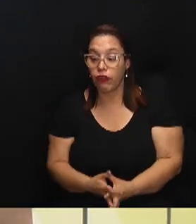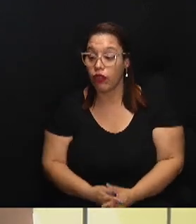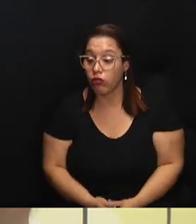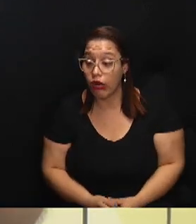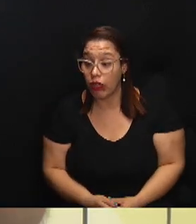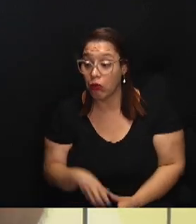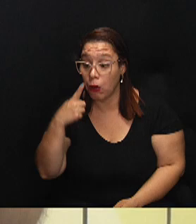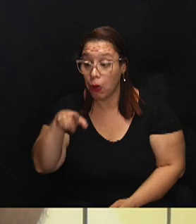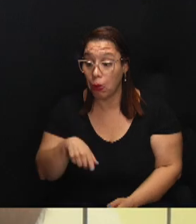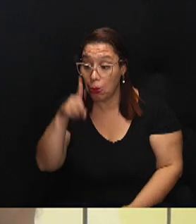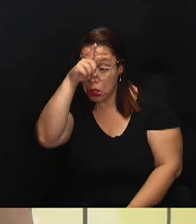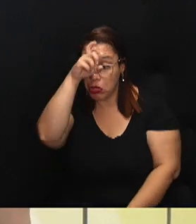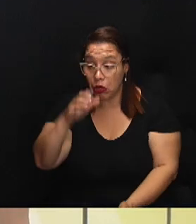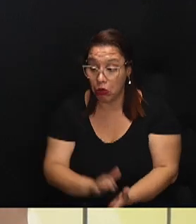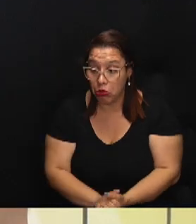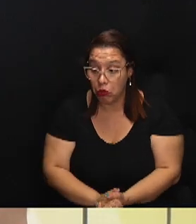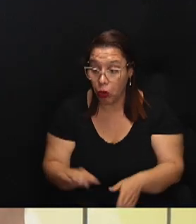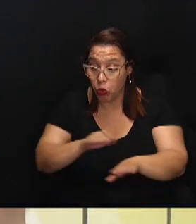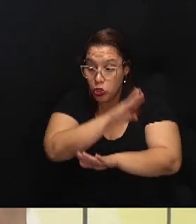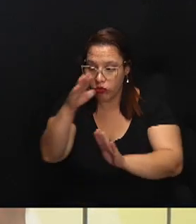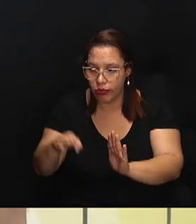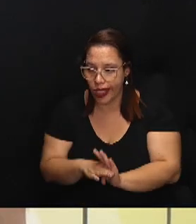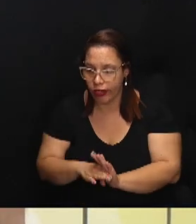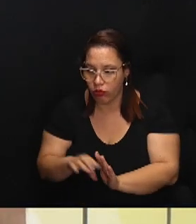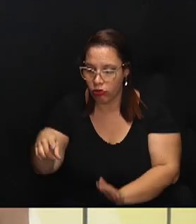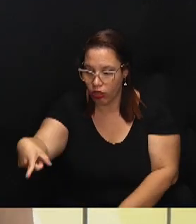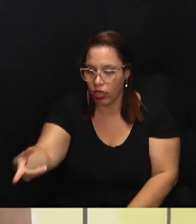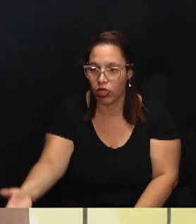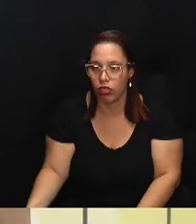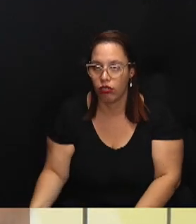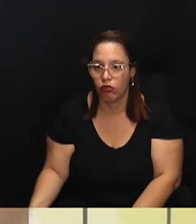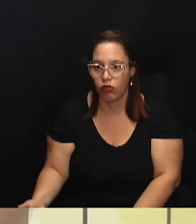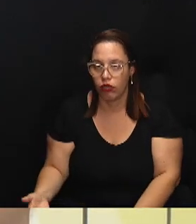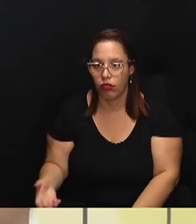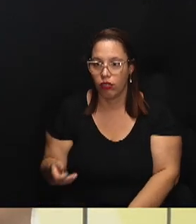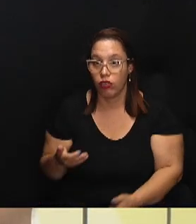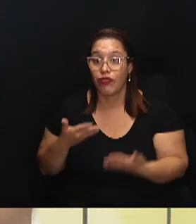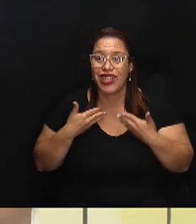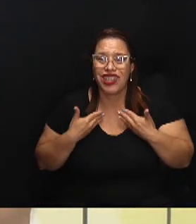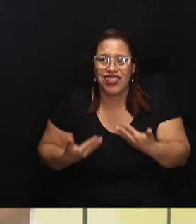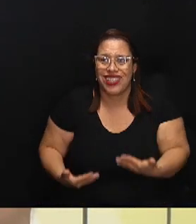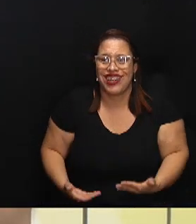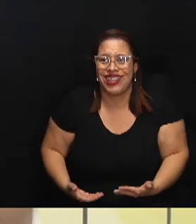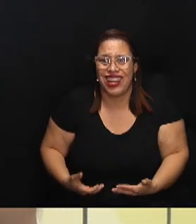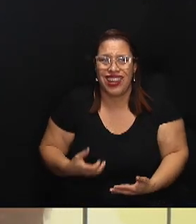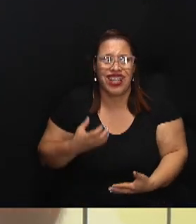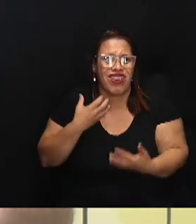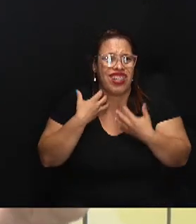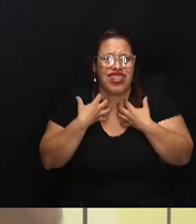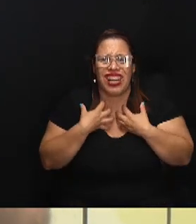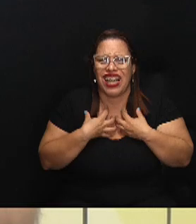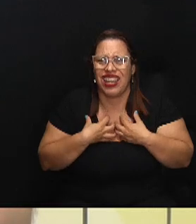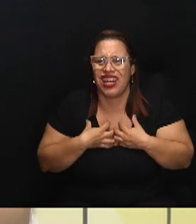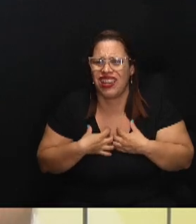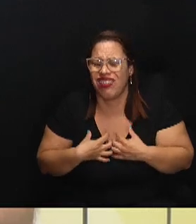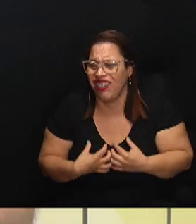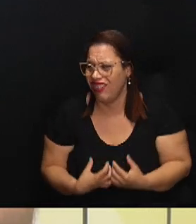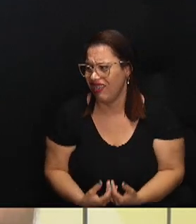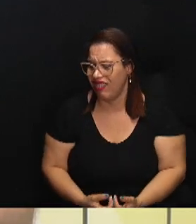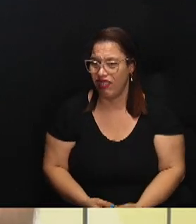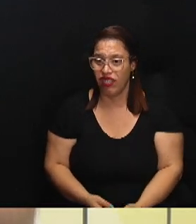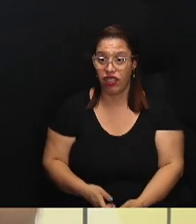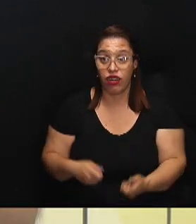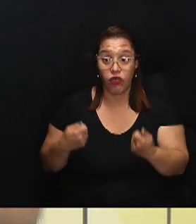hora que vai colapsar, né? Então, assim, é importante colocar isso para ela? Sim. Mas de uma forma, assim, acolhedora, né? E que respeite